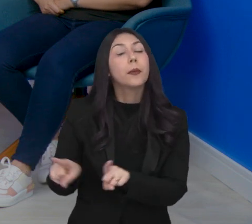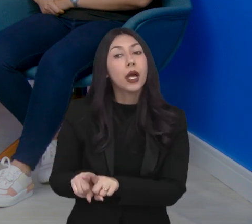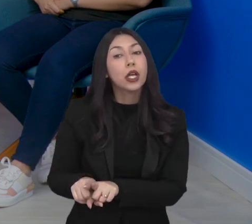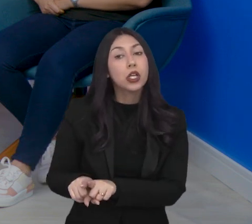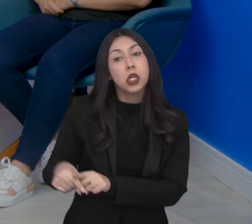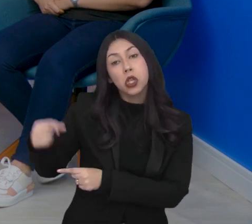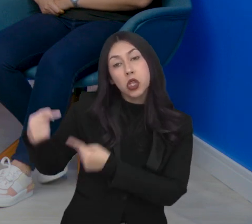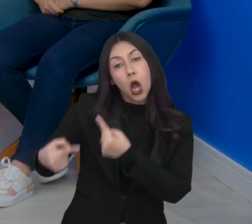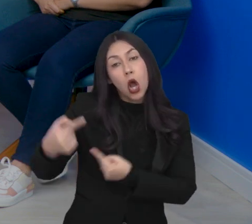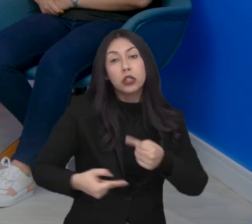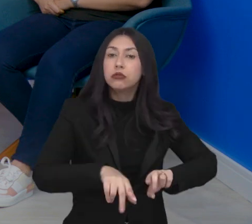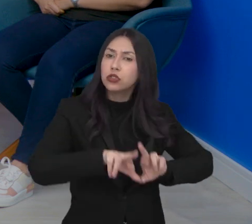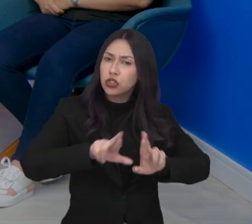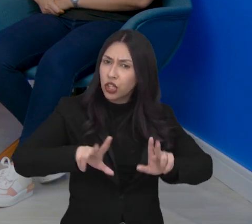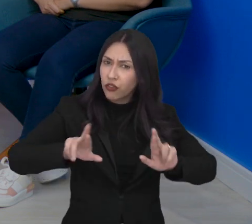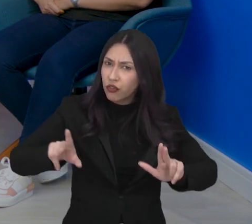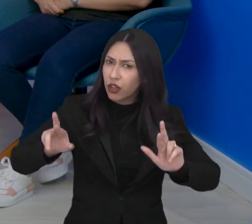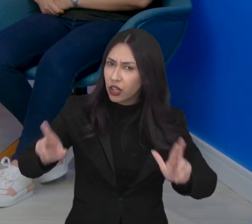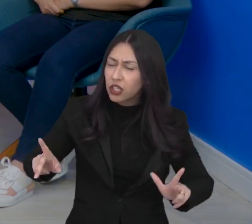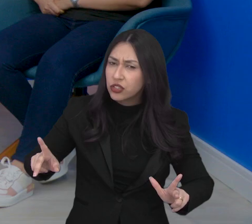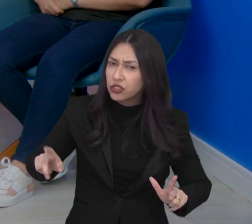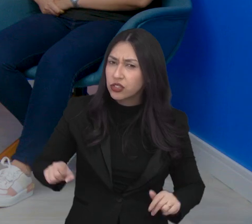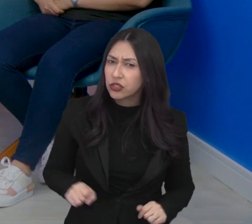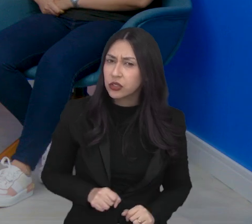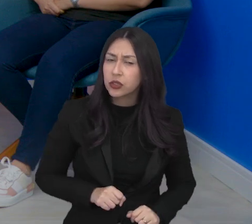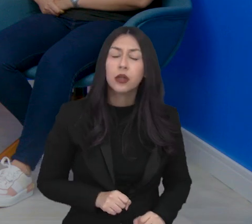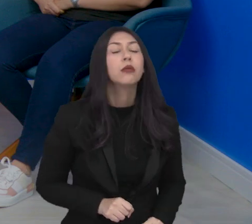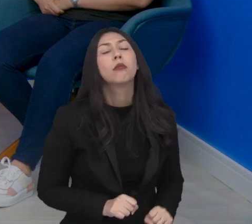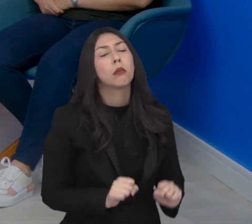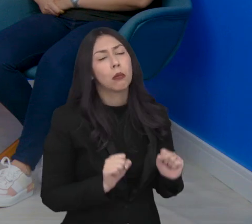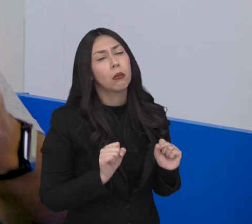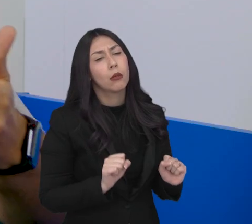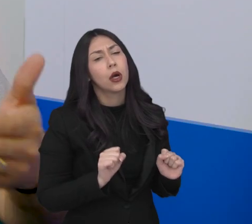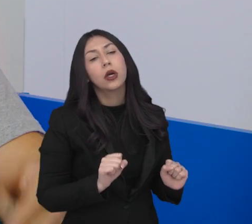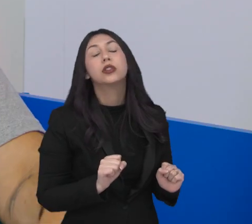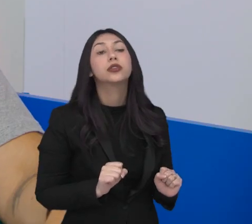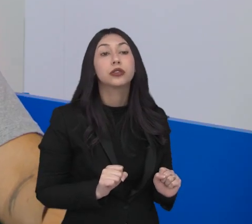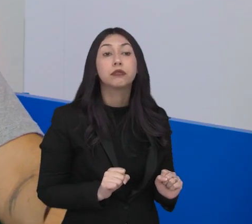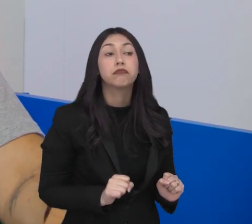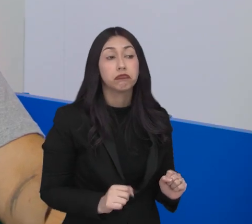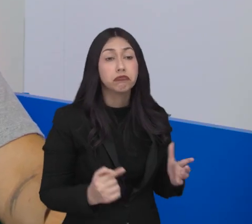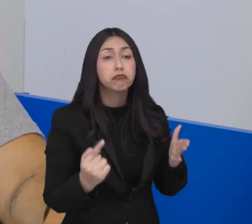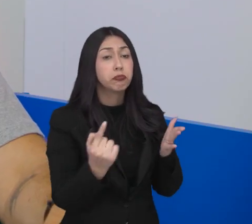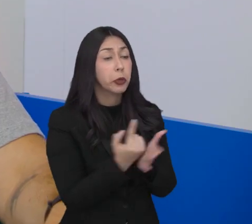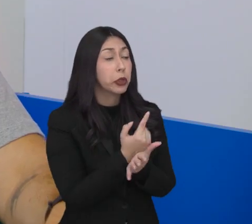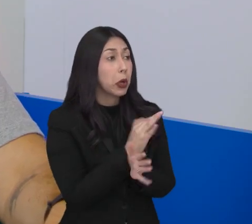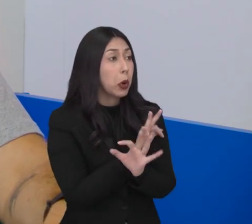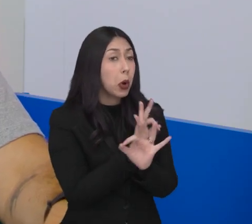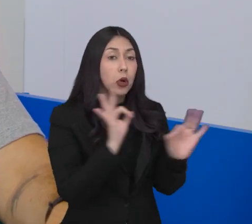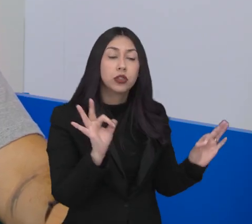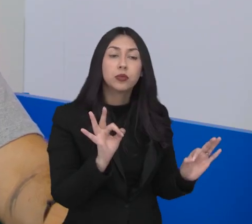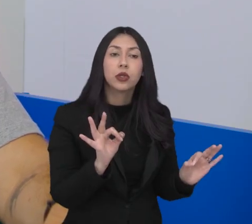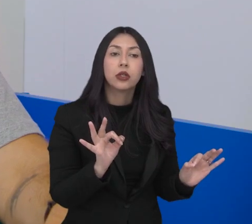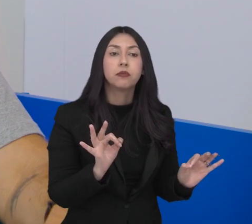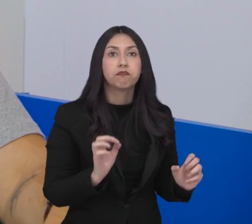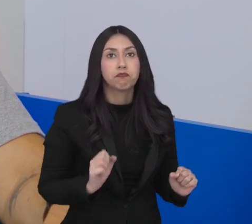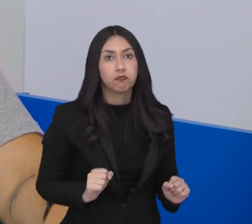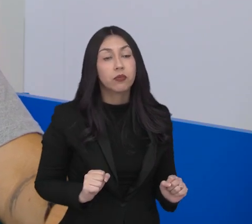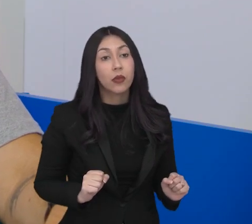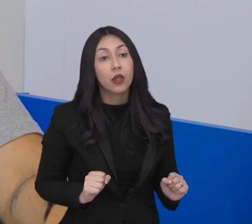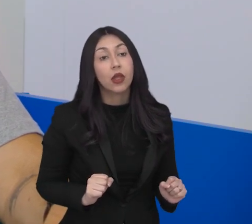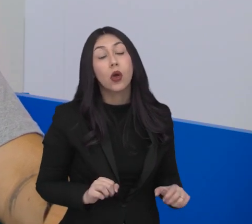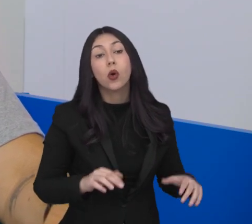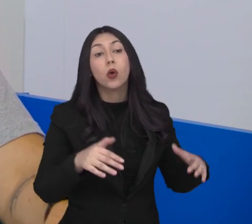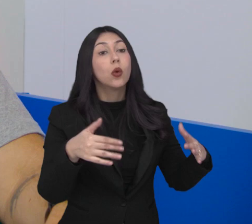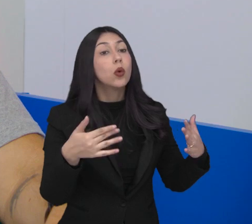para a discussão de outras pautas também nessa questão da relação entre os países? A gente pode. Essa, inclusive, é uma excelente pergunta. Por que a gente pode fazer isso?